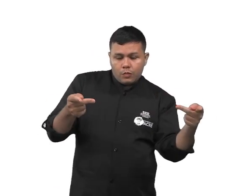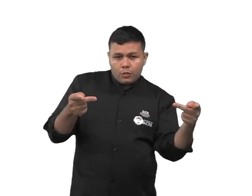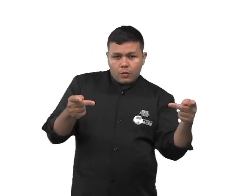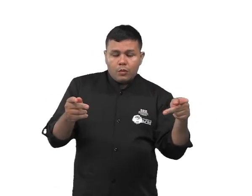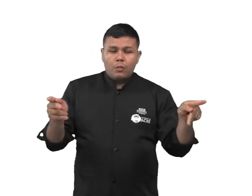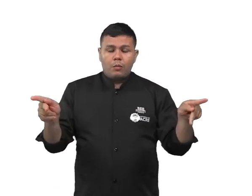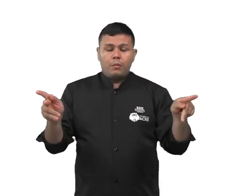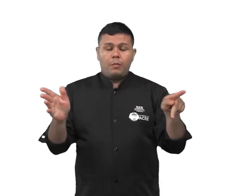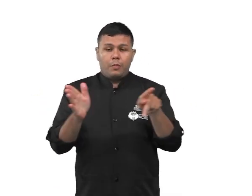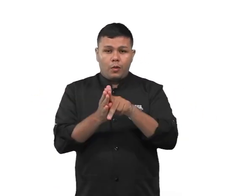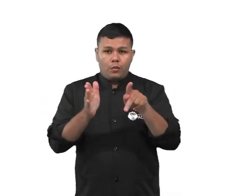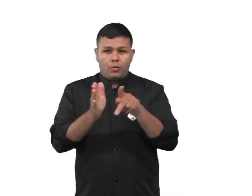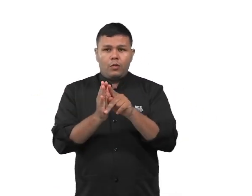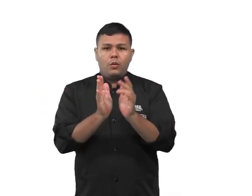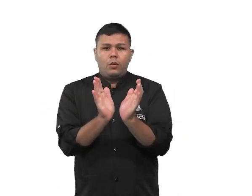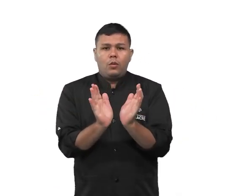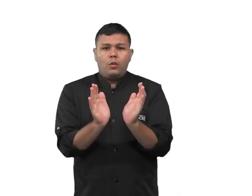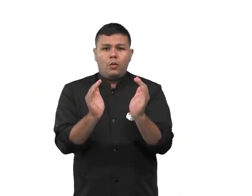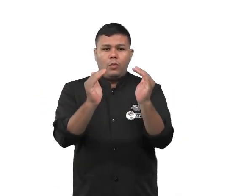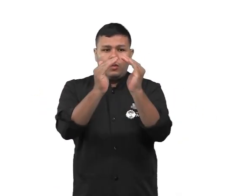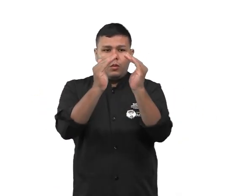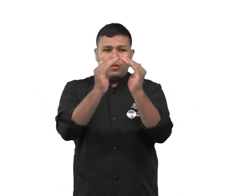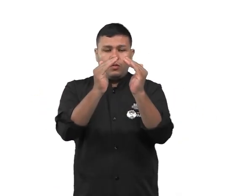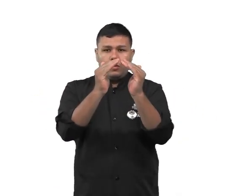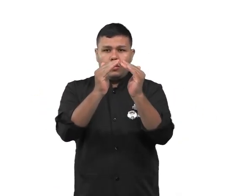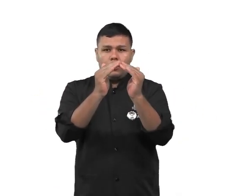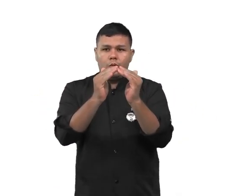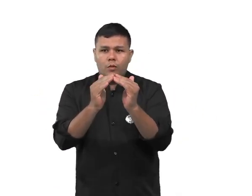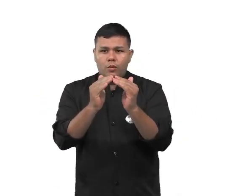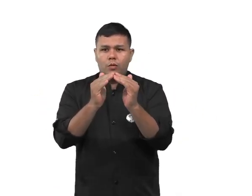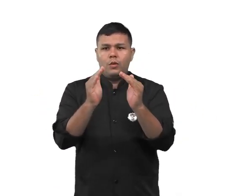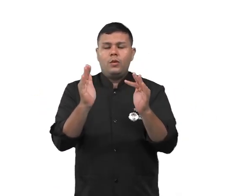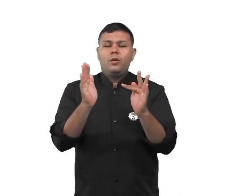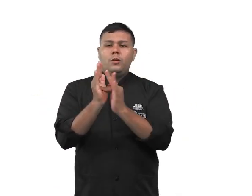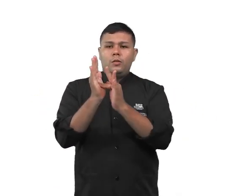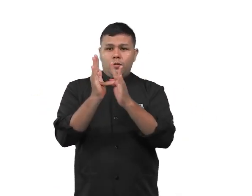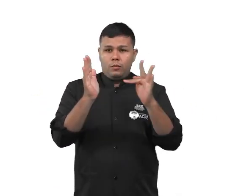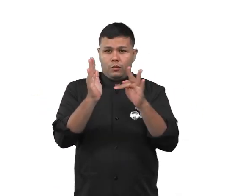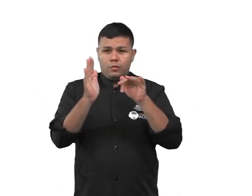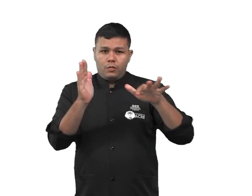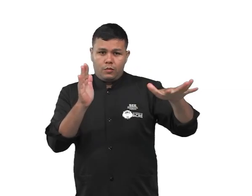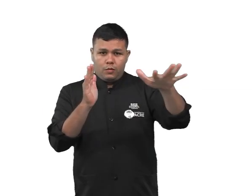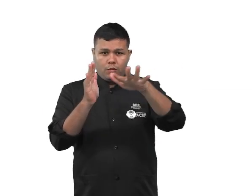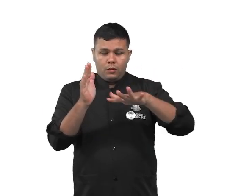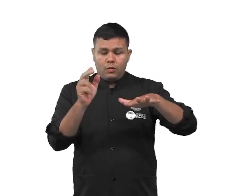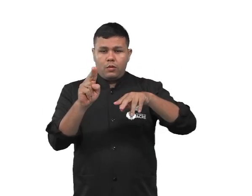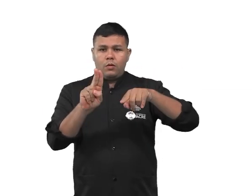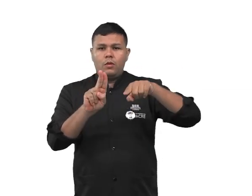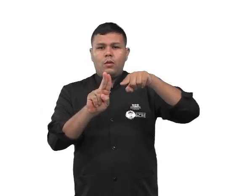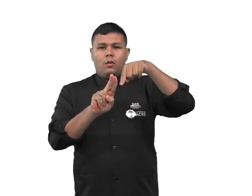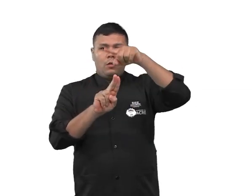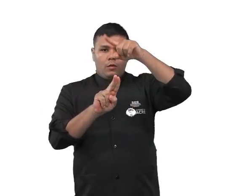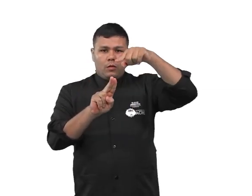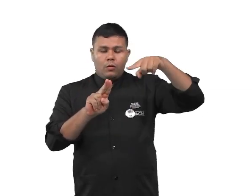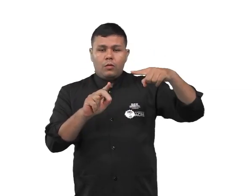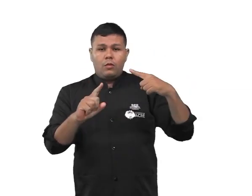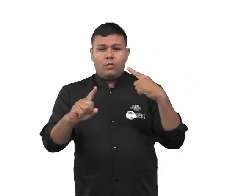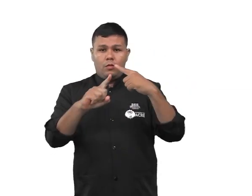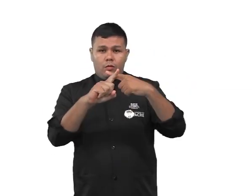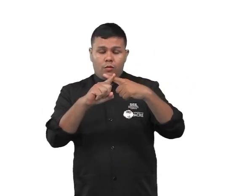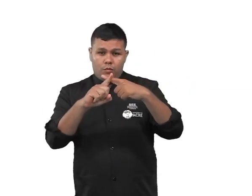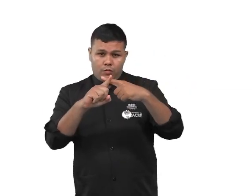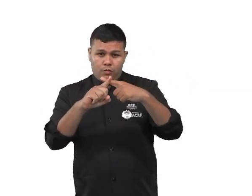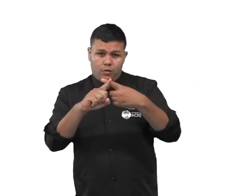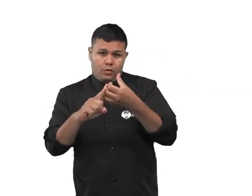cone. As fórmulas mais utilizadas para a área lateral, que é o πr vezes g, a área da base, πr ao